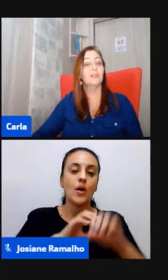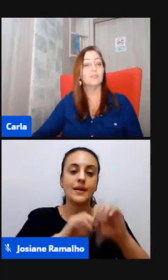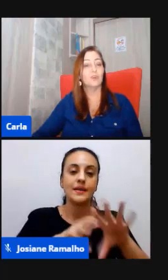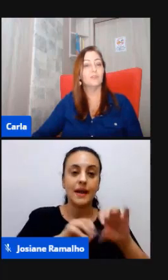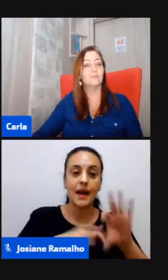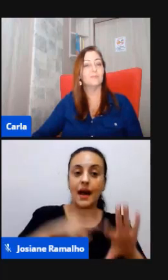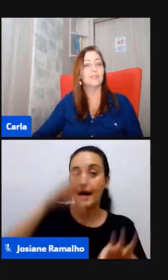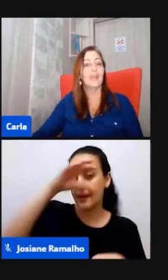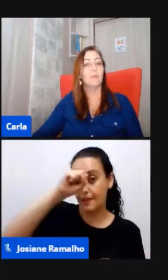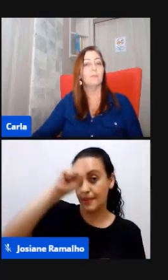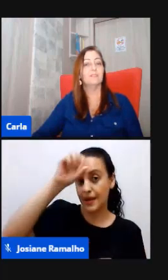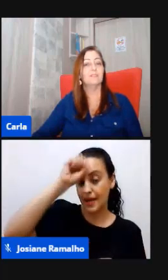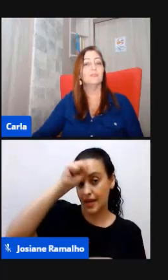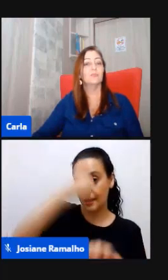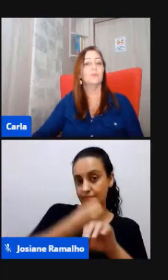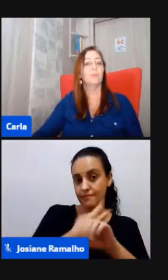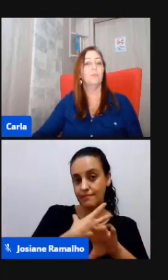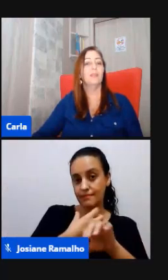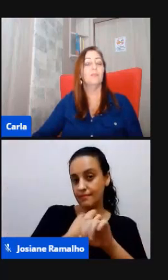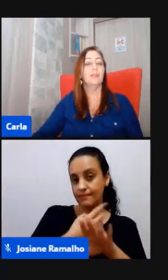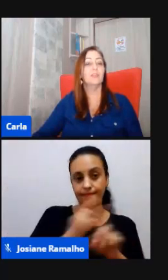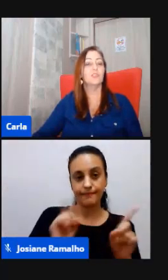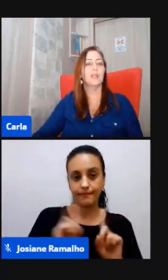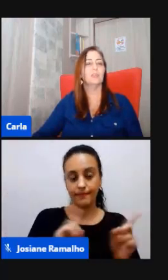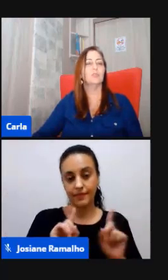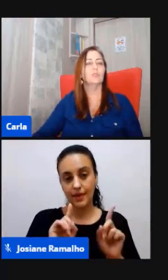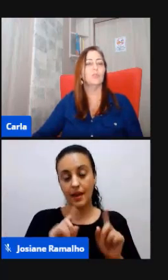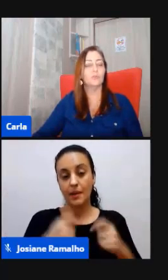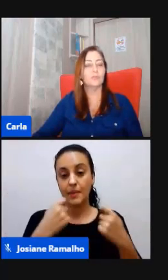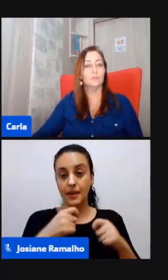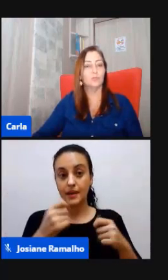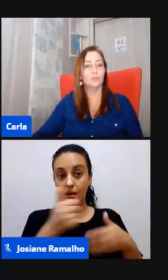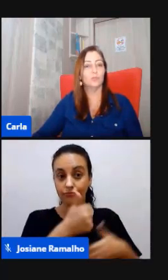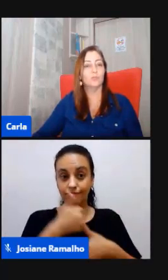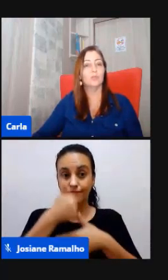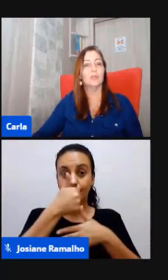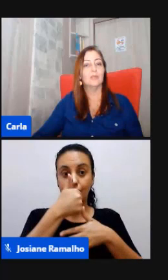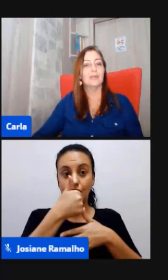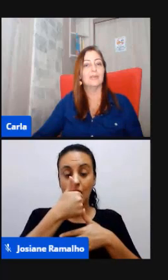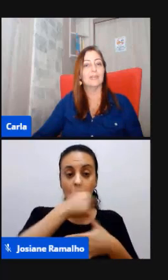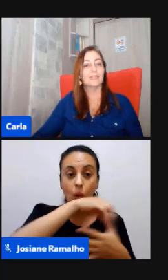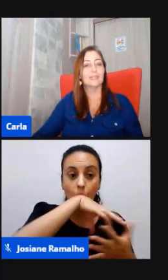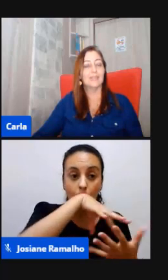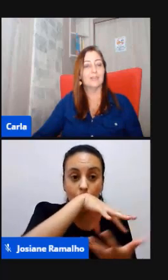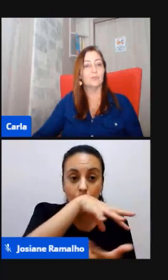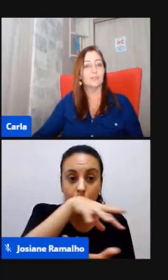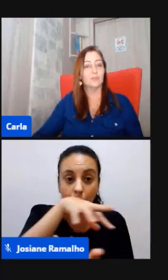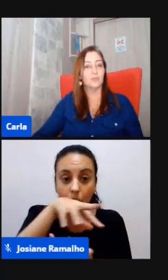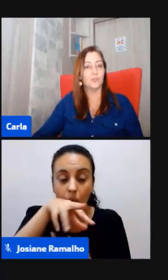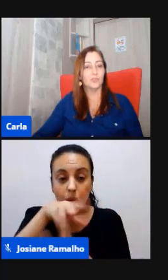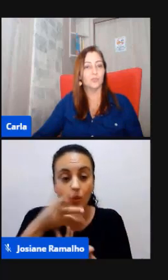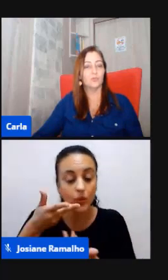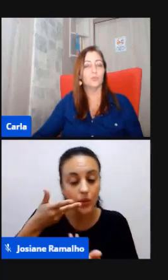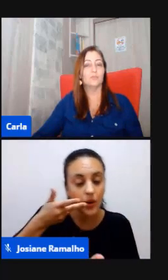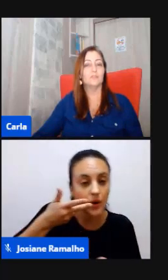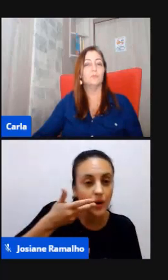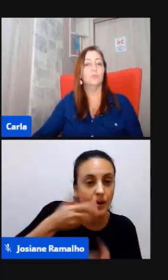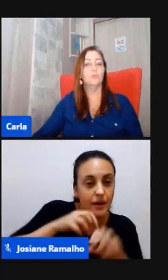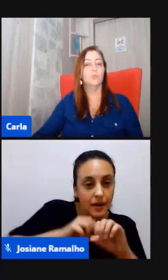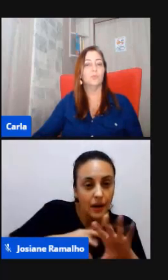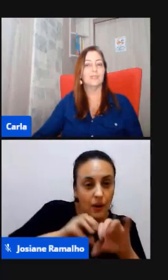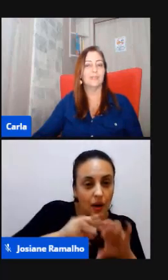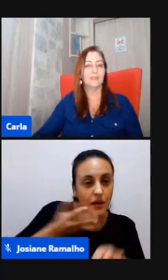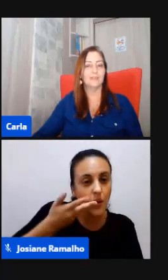ensino-aprendizagem por ele só. É preciso privilegiar todo esse mundo da educação infantil, todo